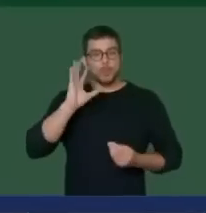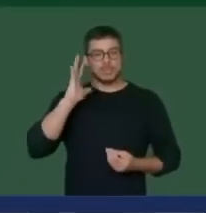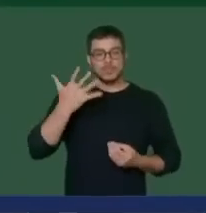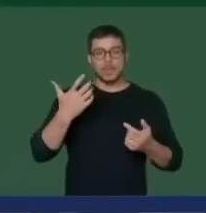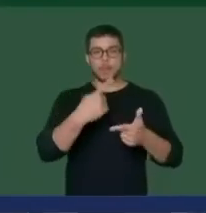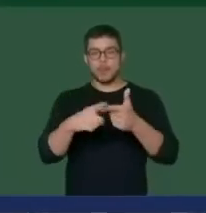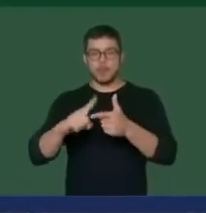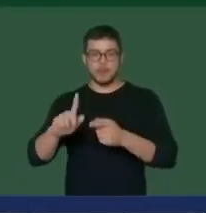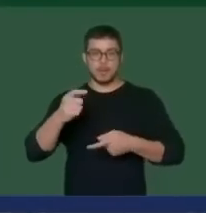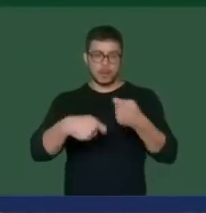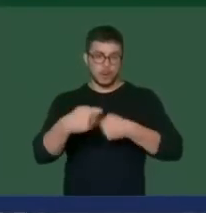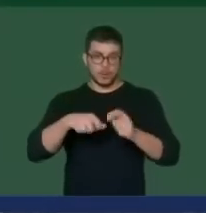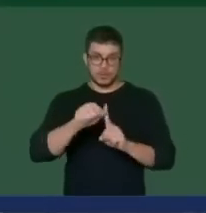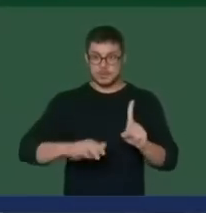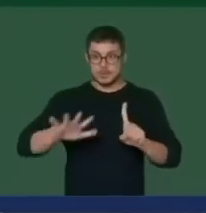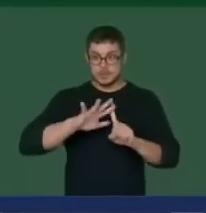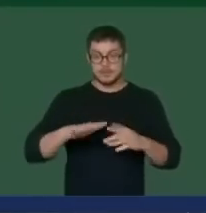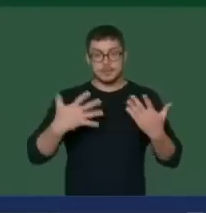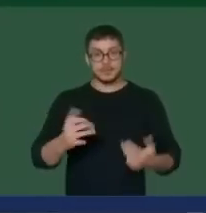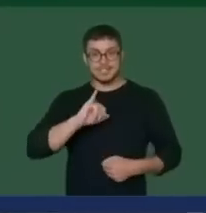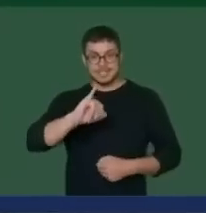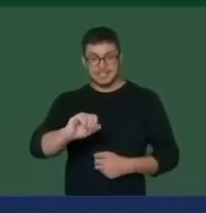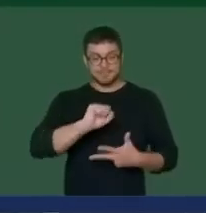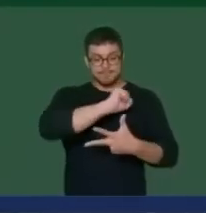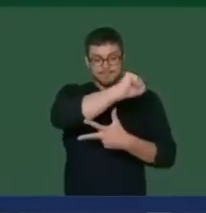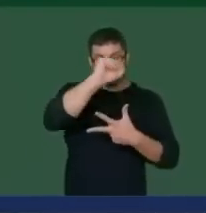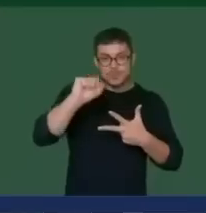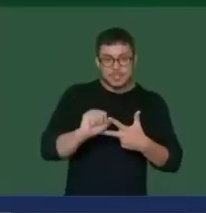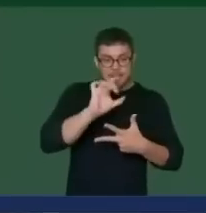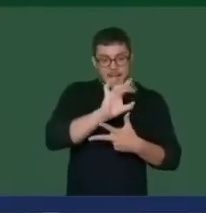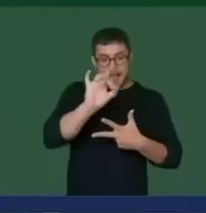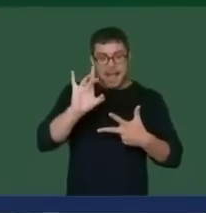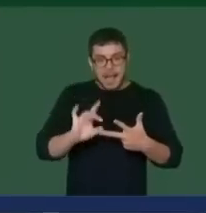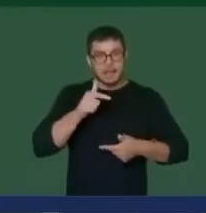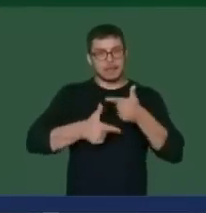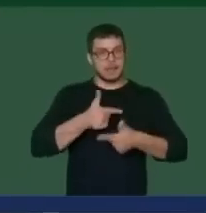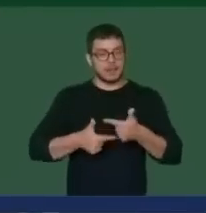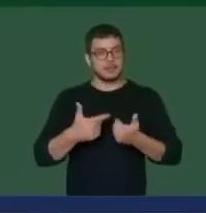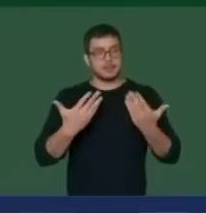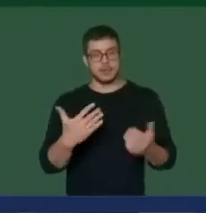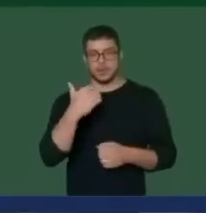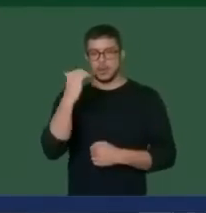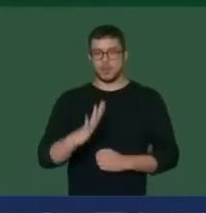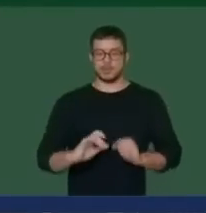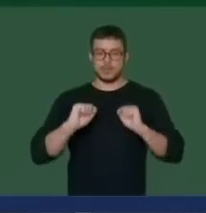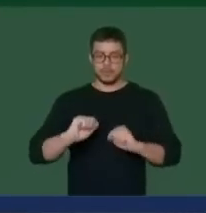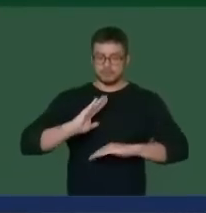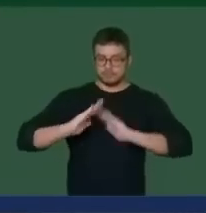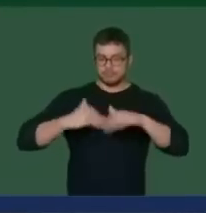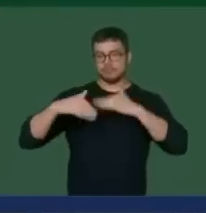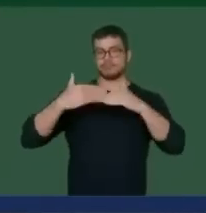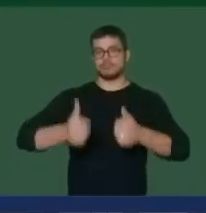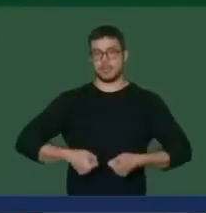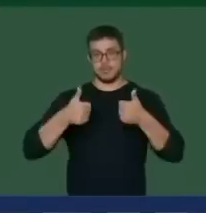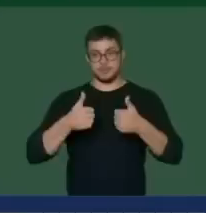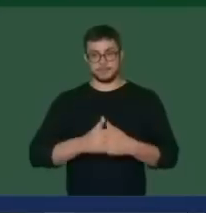Com cada poder fazendo a sua parte, o Brasil caminhará seguro para um futuro de prosperidade.